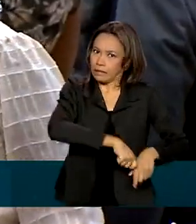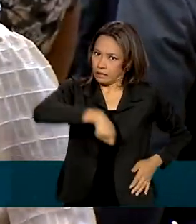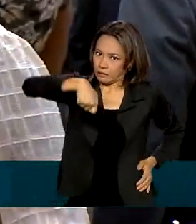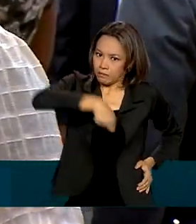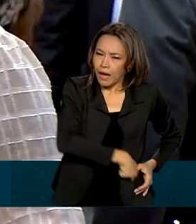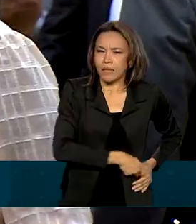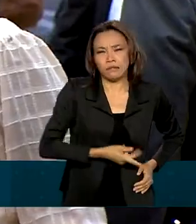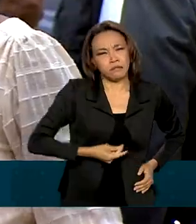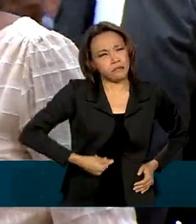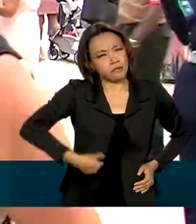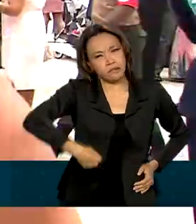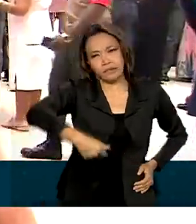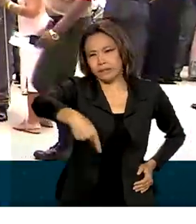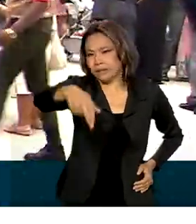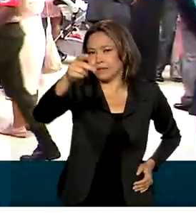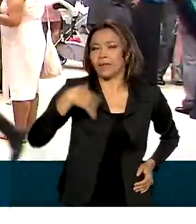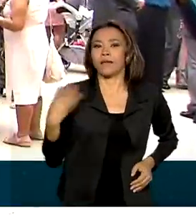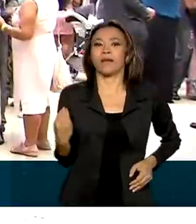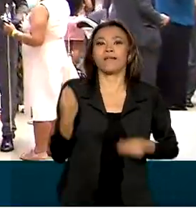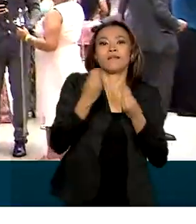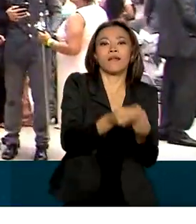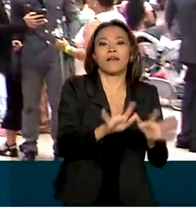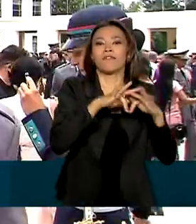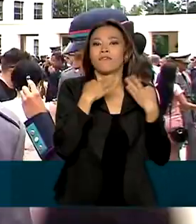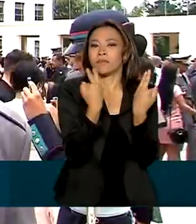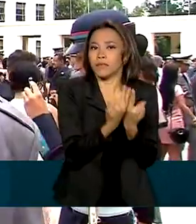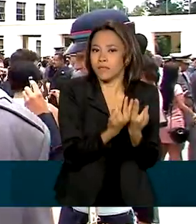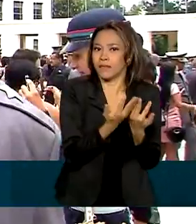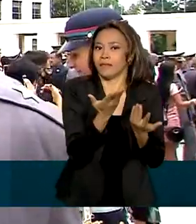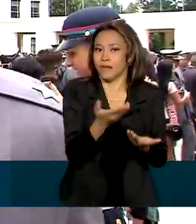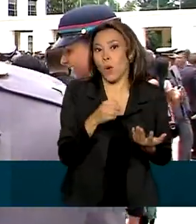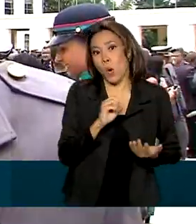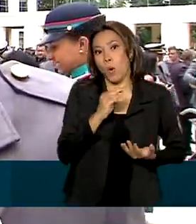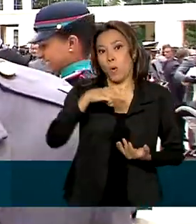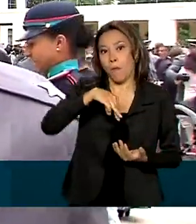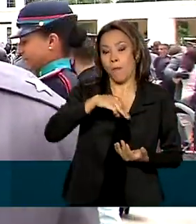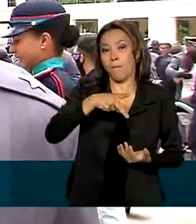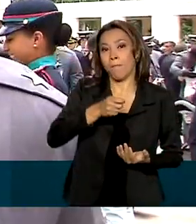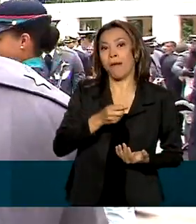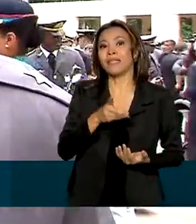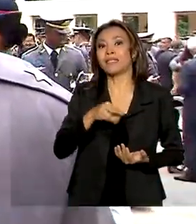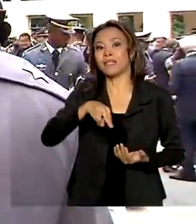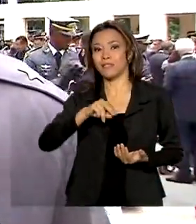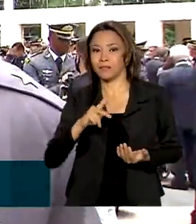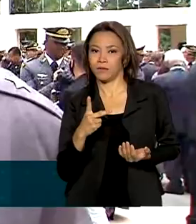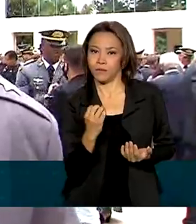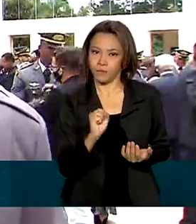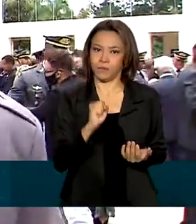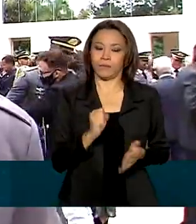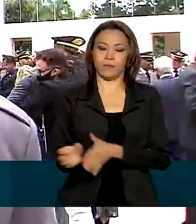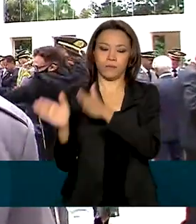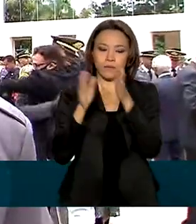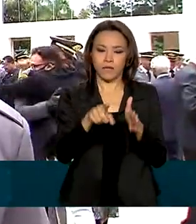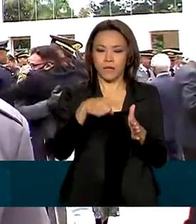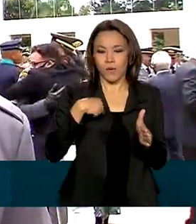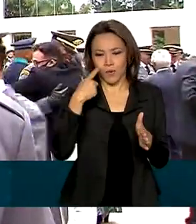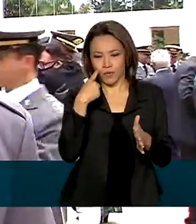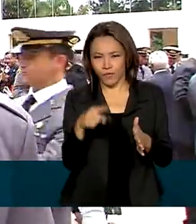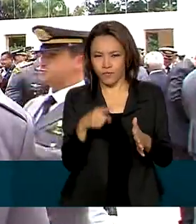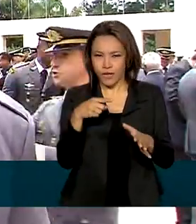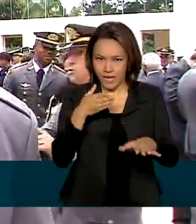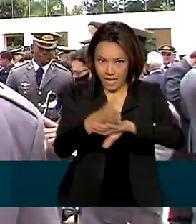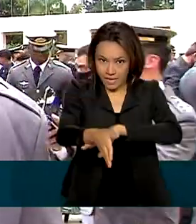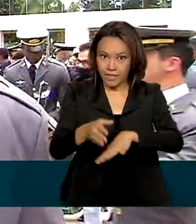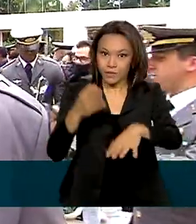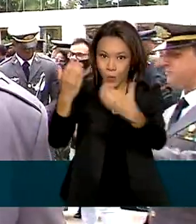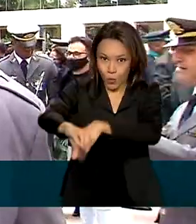carreira militar é entregue por parentes ou padrinhos. É uma conquista muito grande, a gente sempre, desde que a gente faz o concurso, a gente olha esse